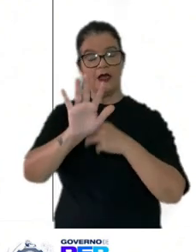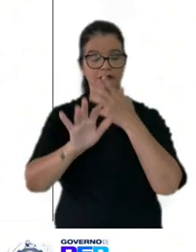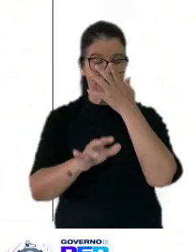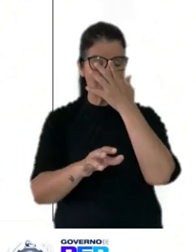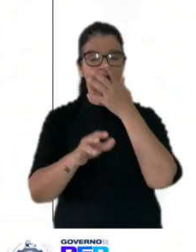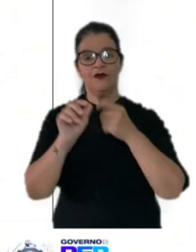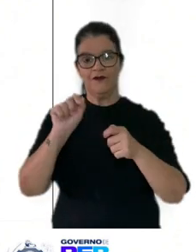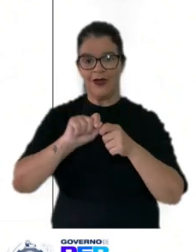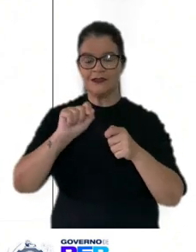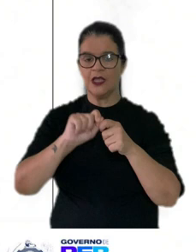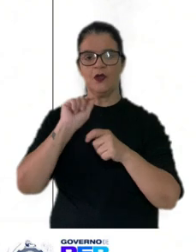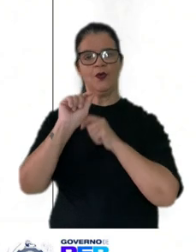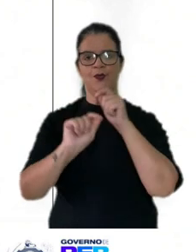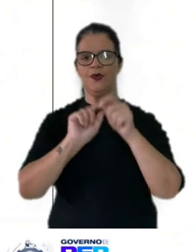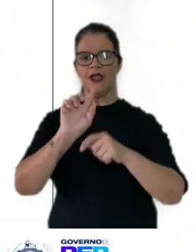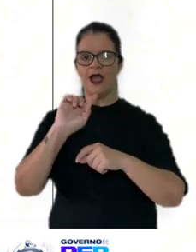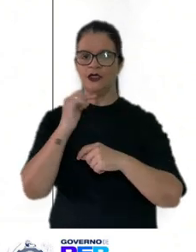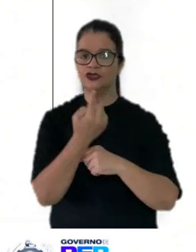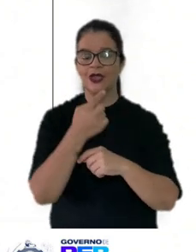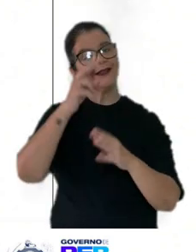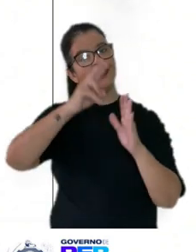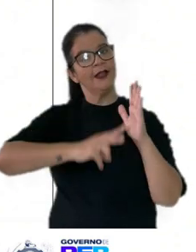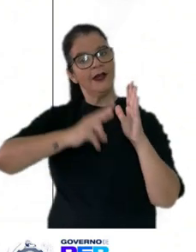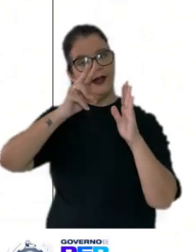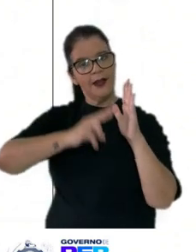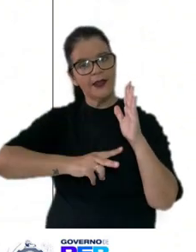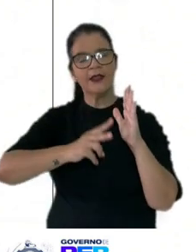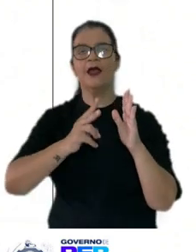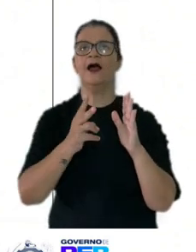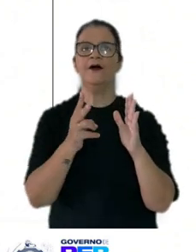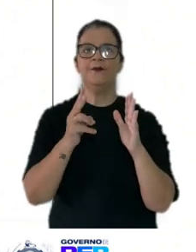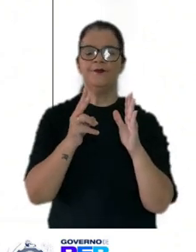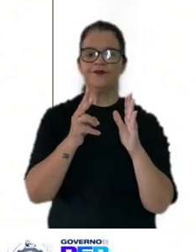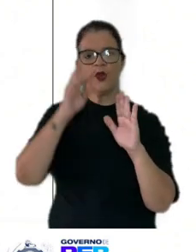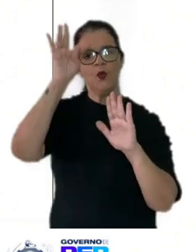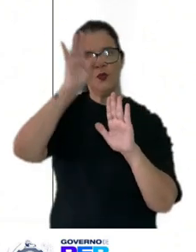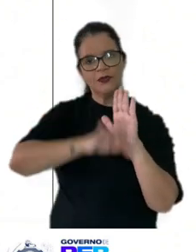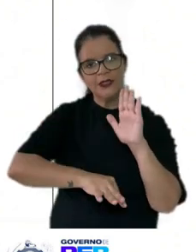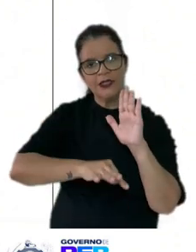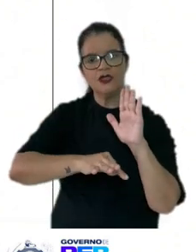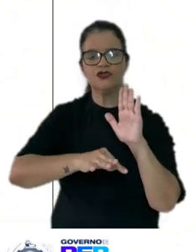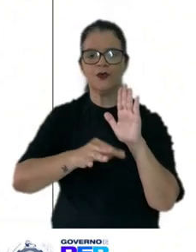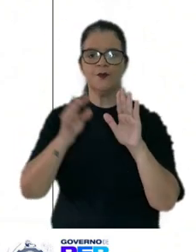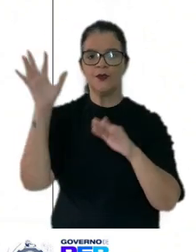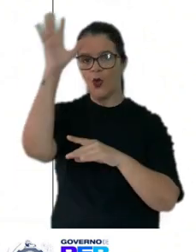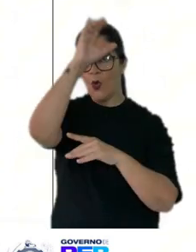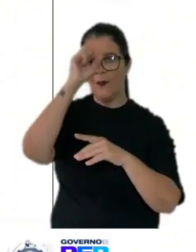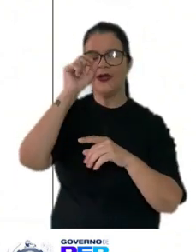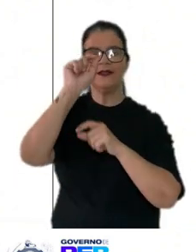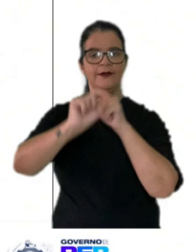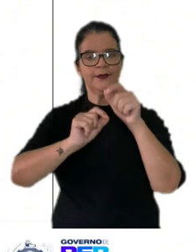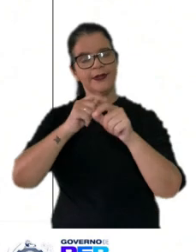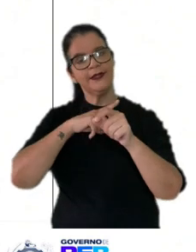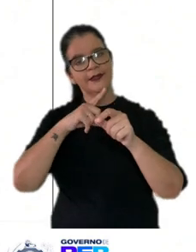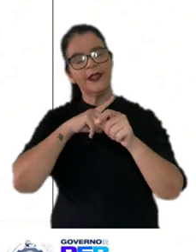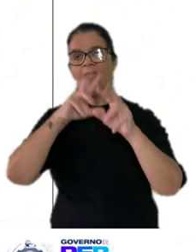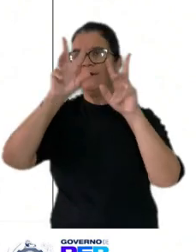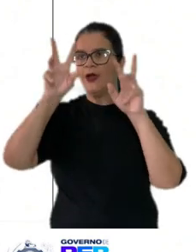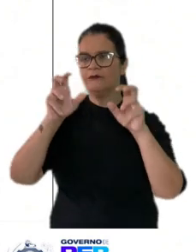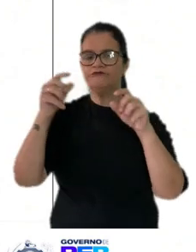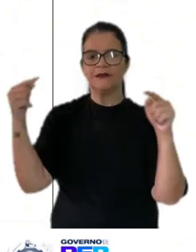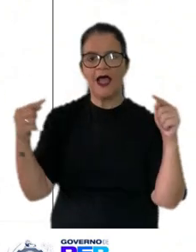que a gente leia o texto compreendendo que o tema tá relacionado a